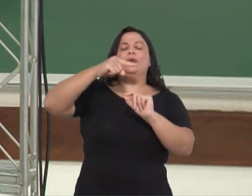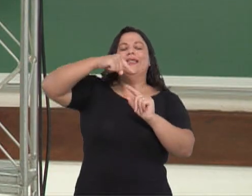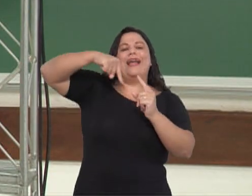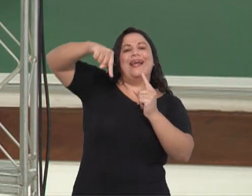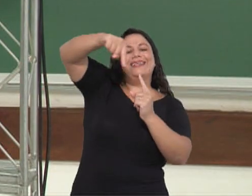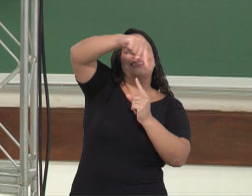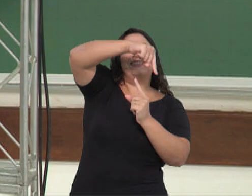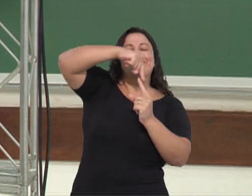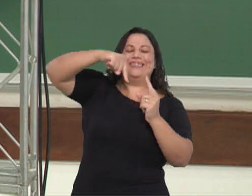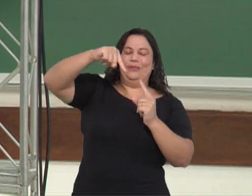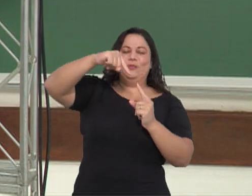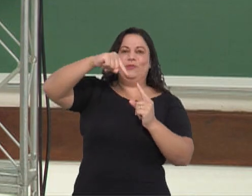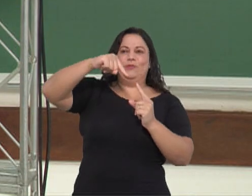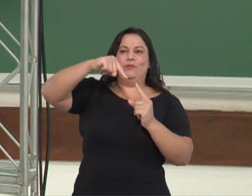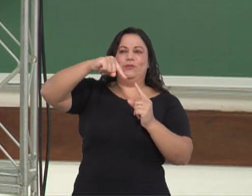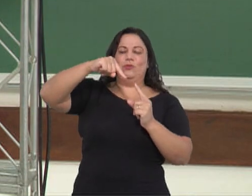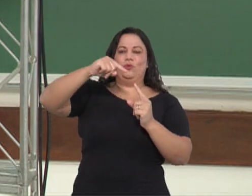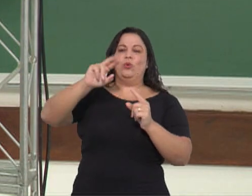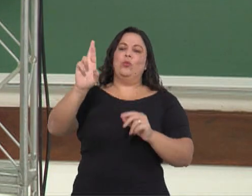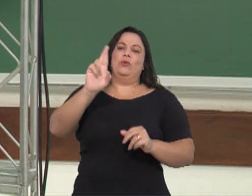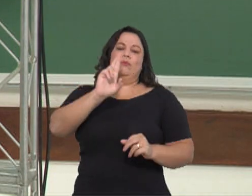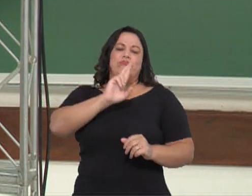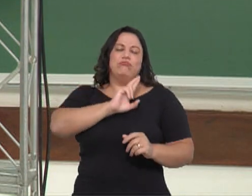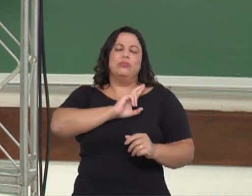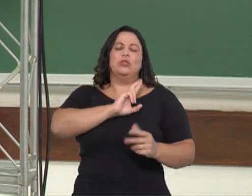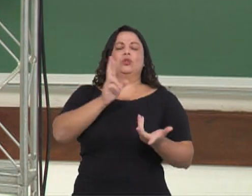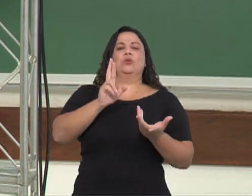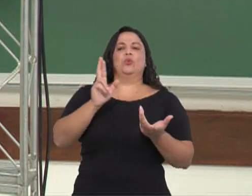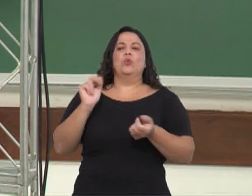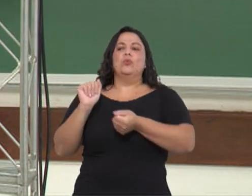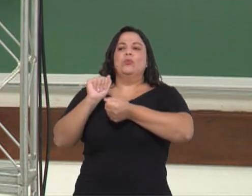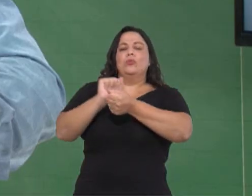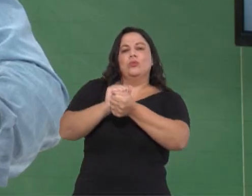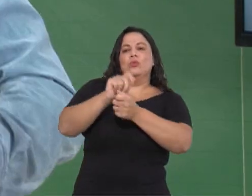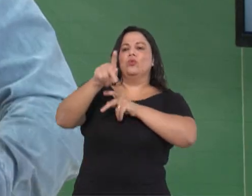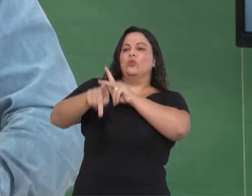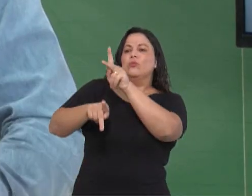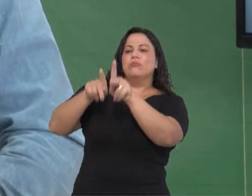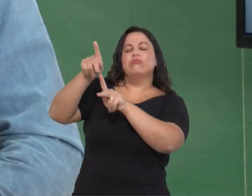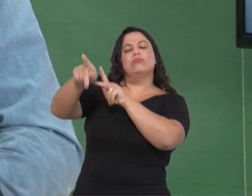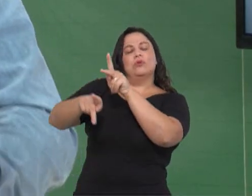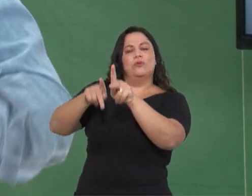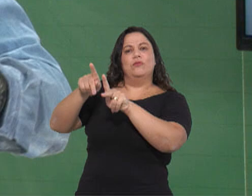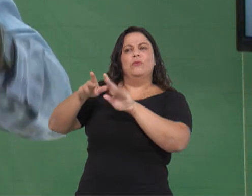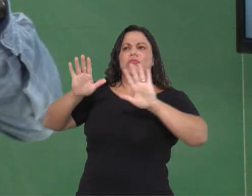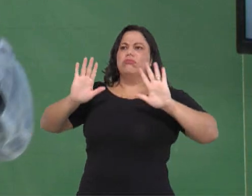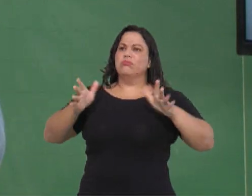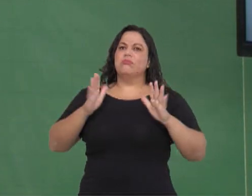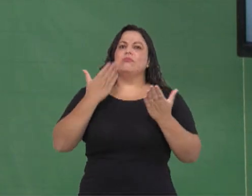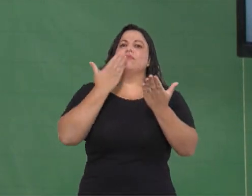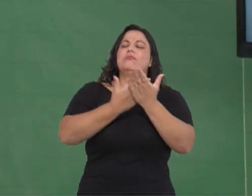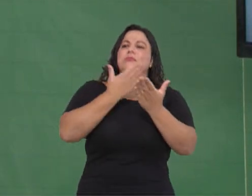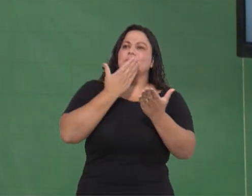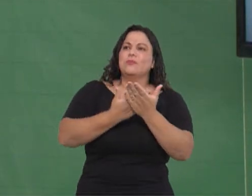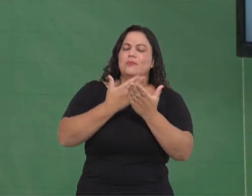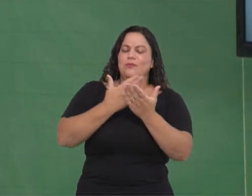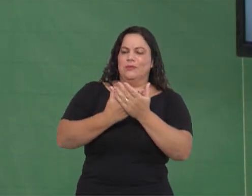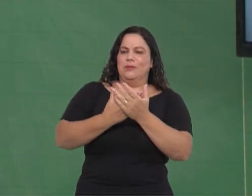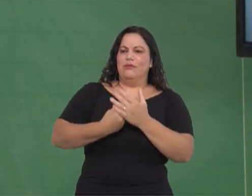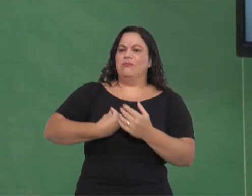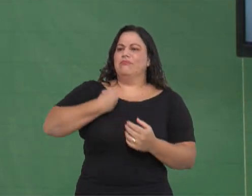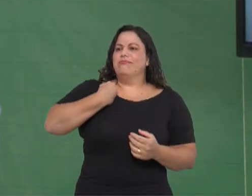e o popular. E isso tudo foi estudado dentro daquilo que está presente no